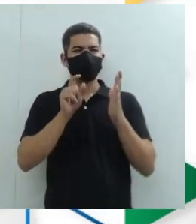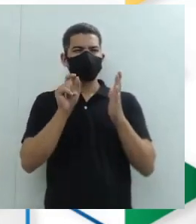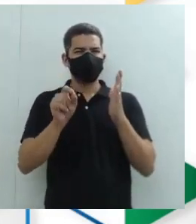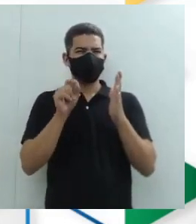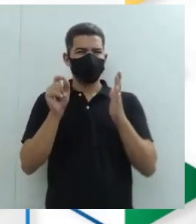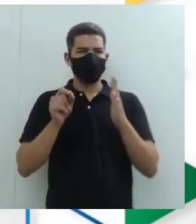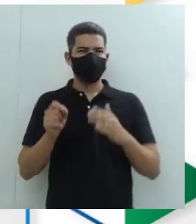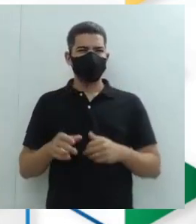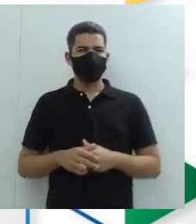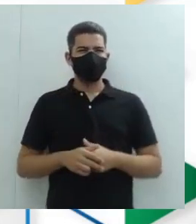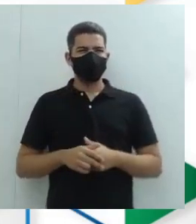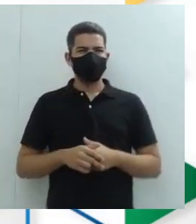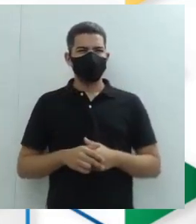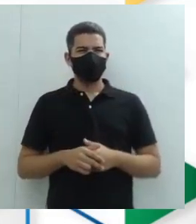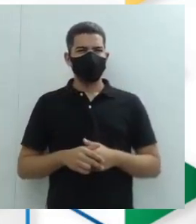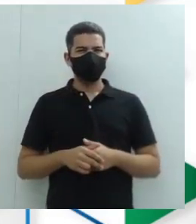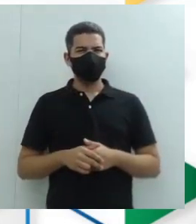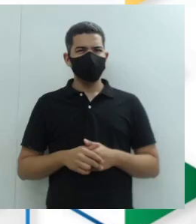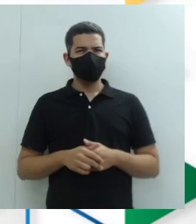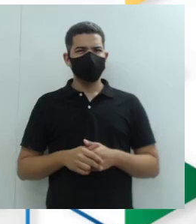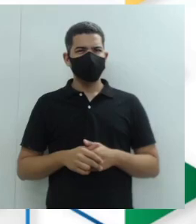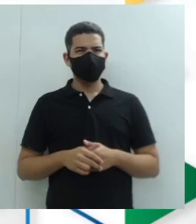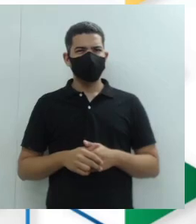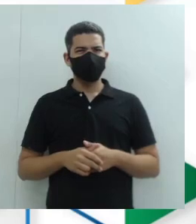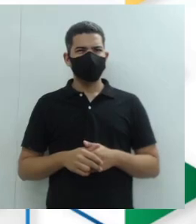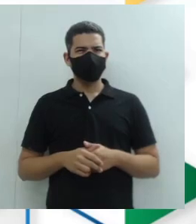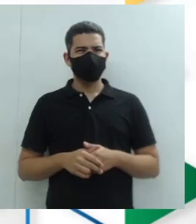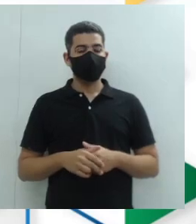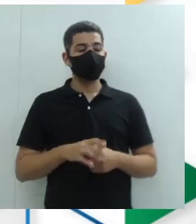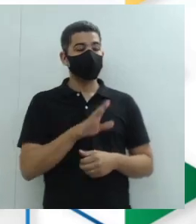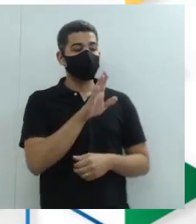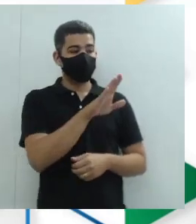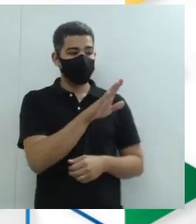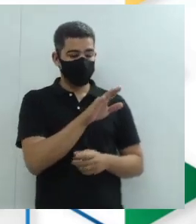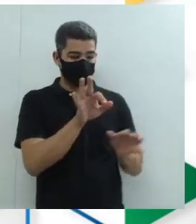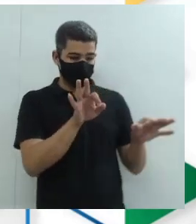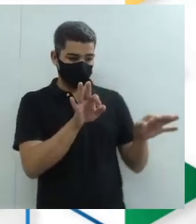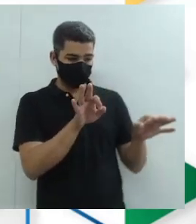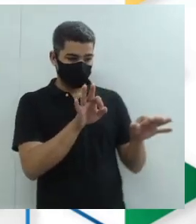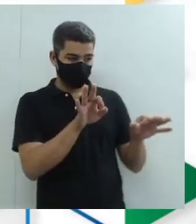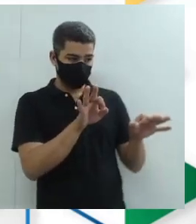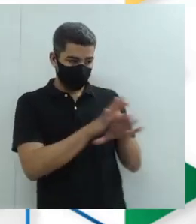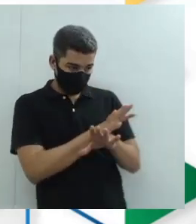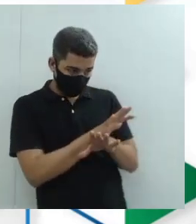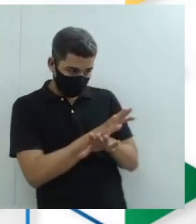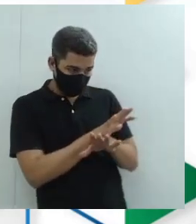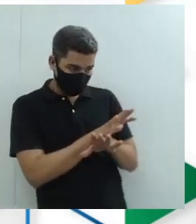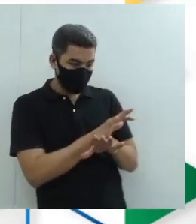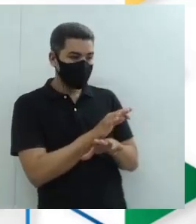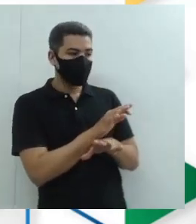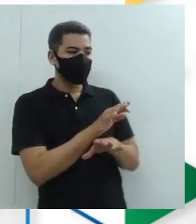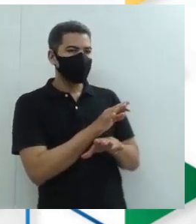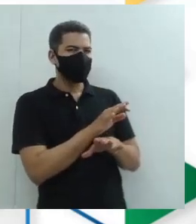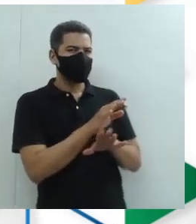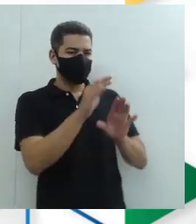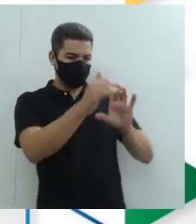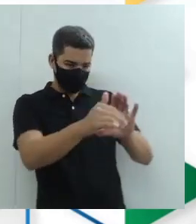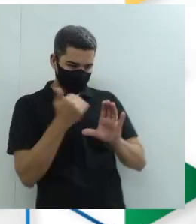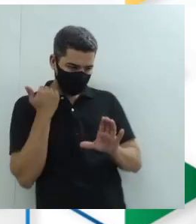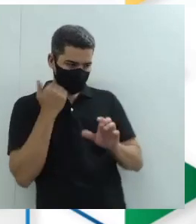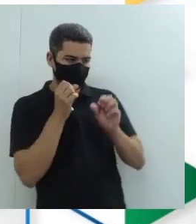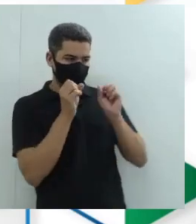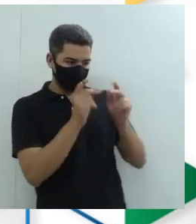expressão aí dentro do balão. E depois que você fizer isso, manda de volta para o meu